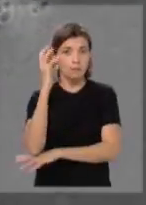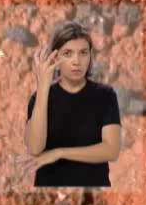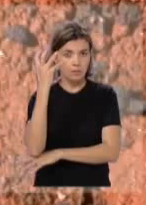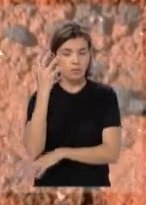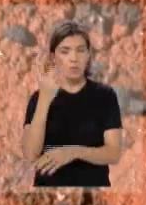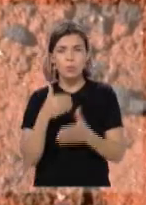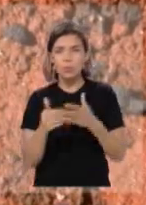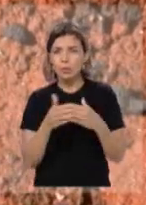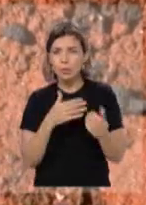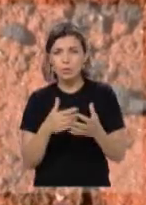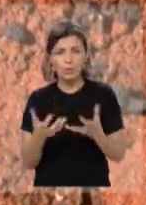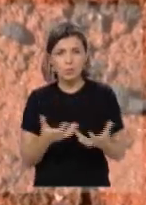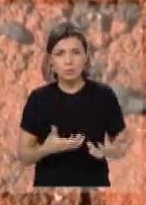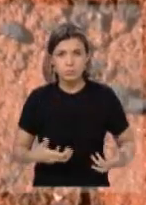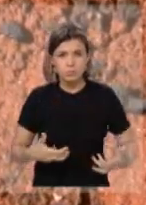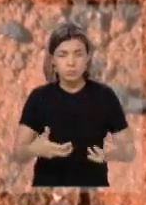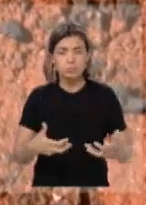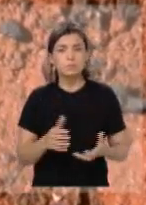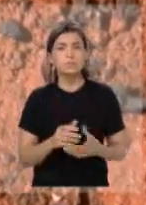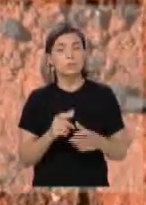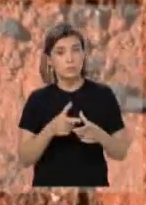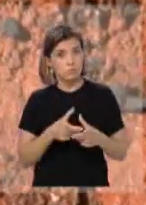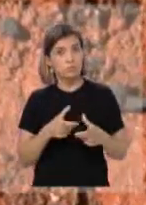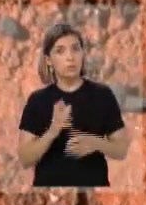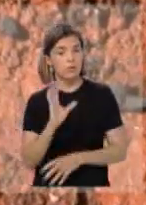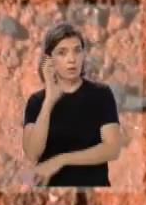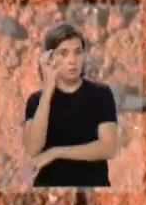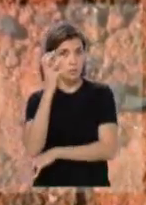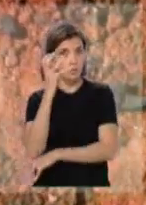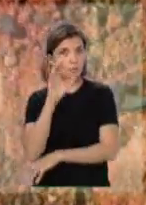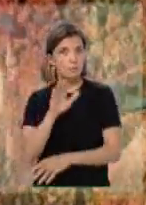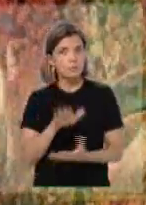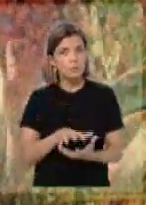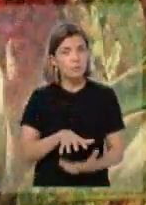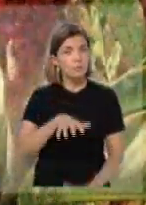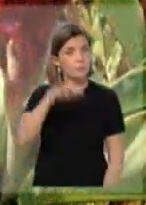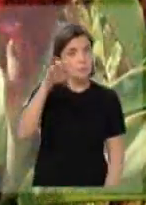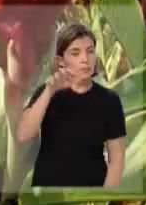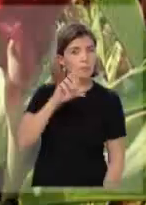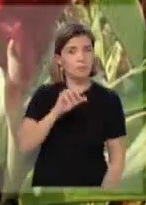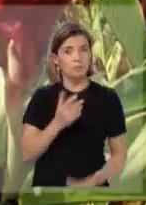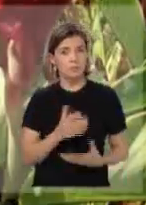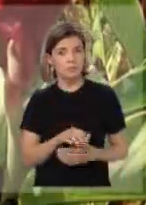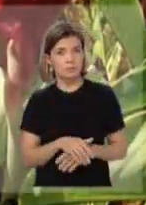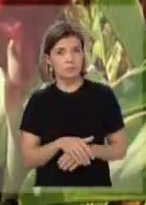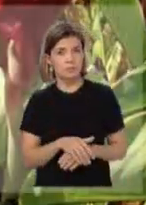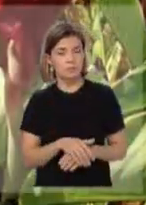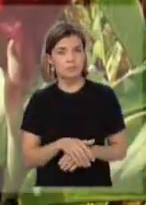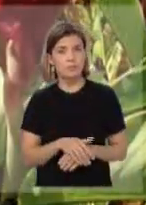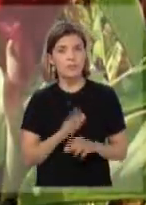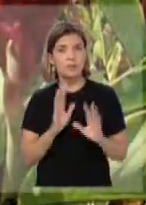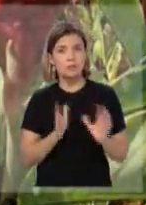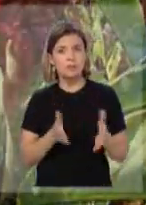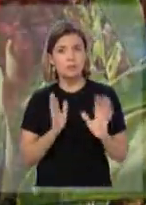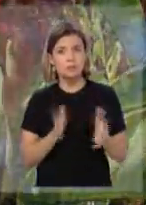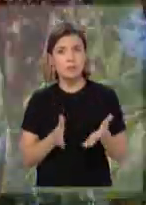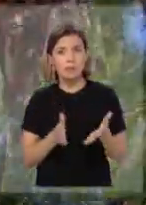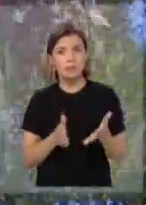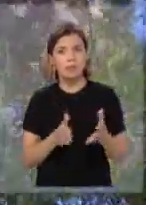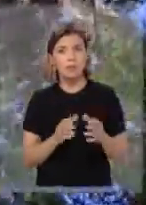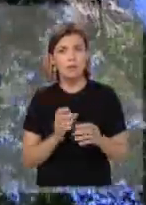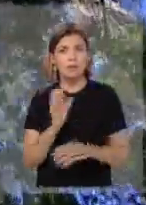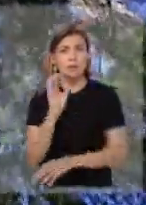As plantas, como qualquer ser vivo multicelular, crescem, mas não de forma desordenada.